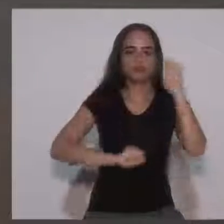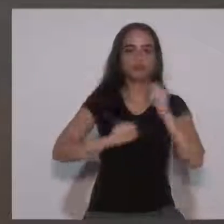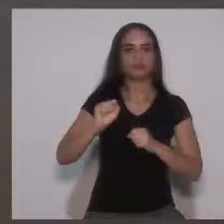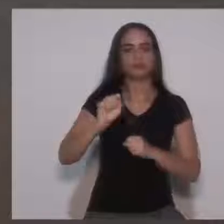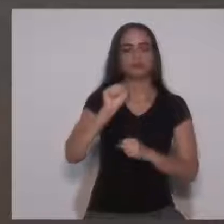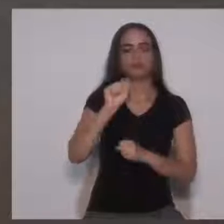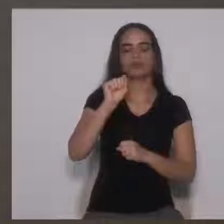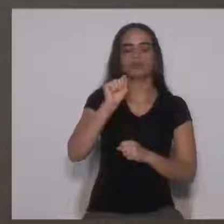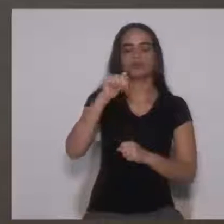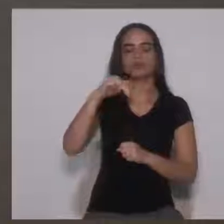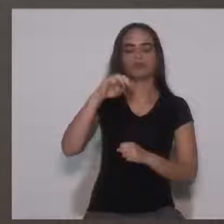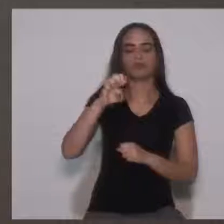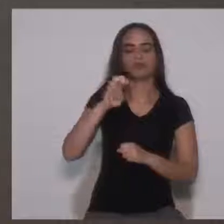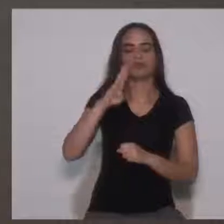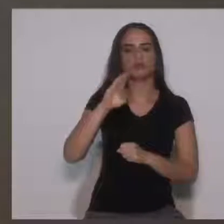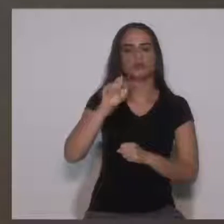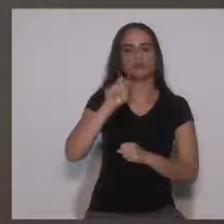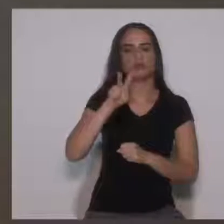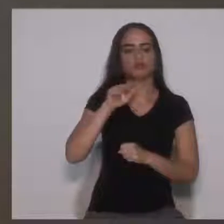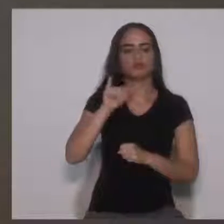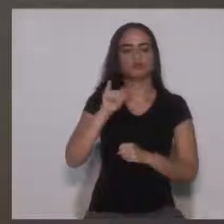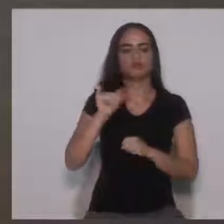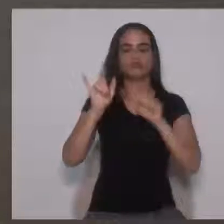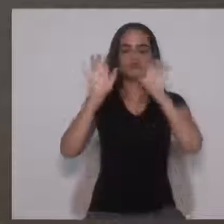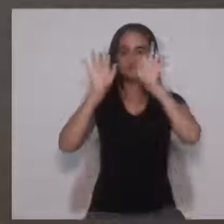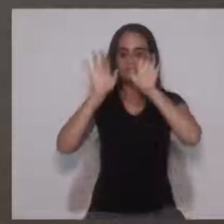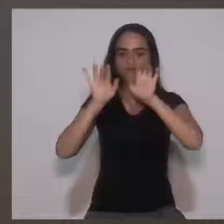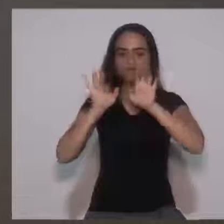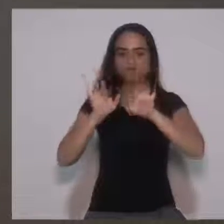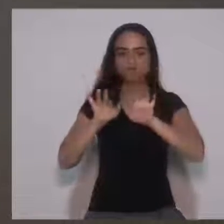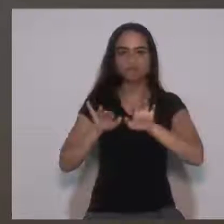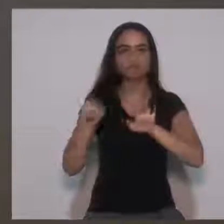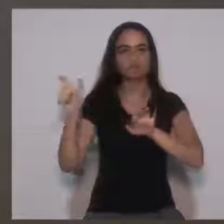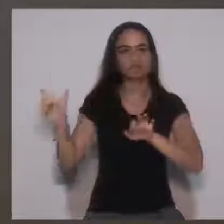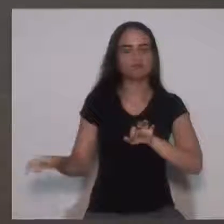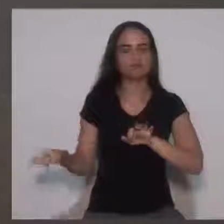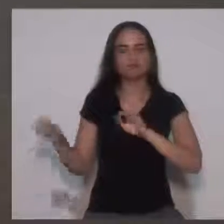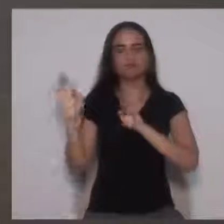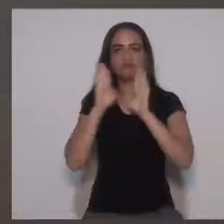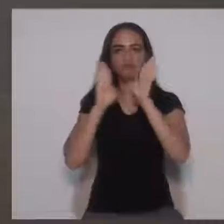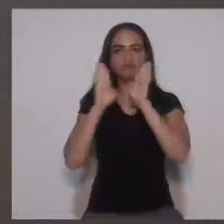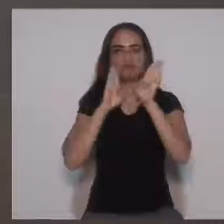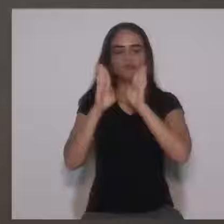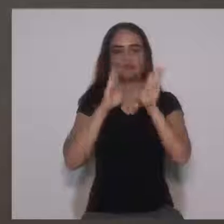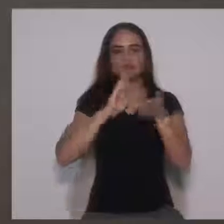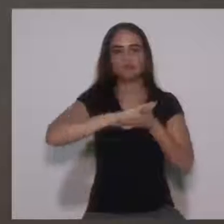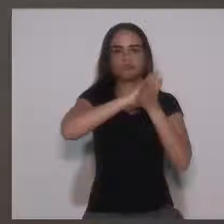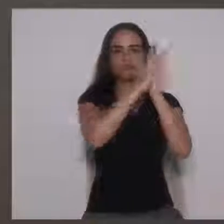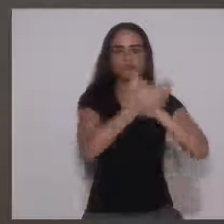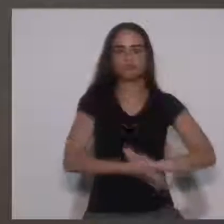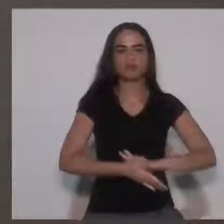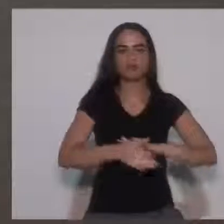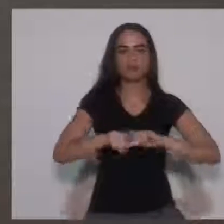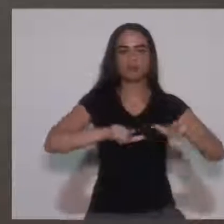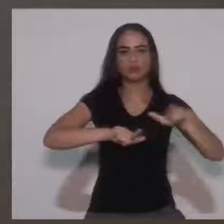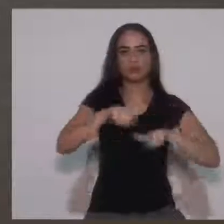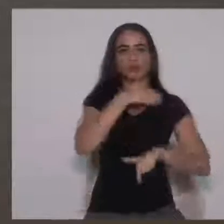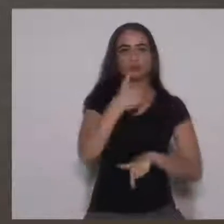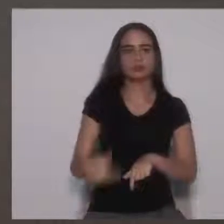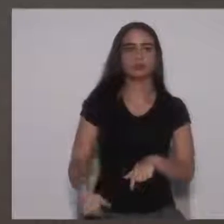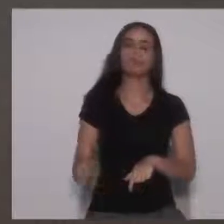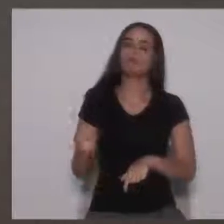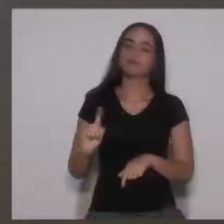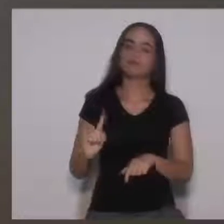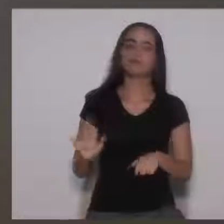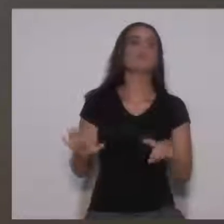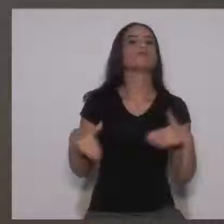empregador e não indica intenção de desmoralizar o serviço público. Então é passível